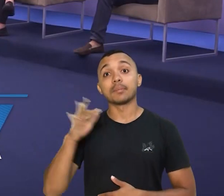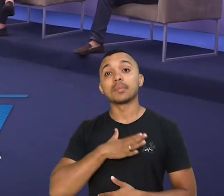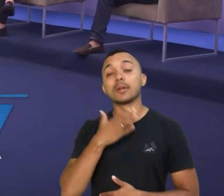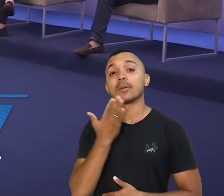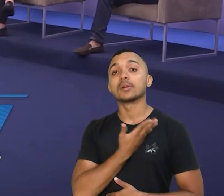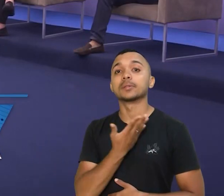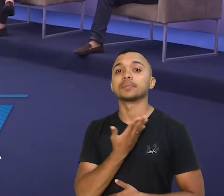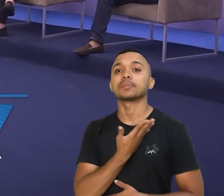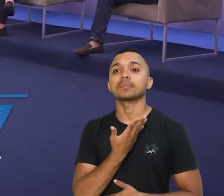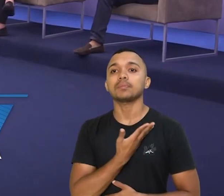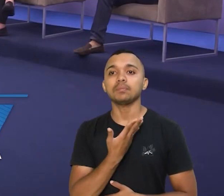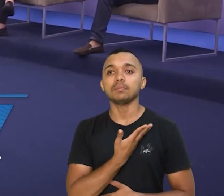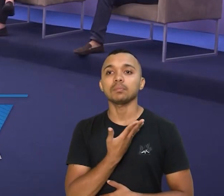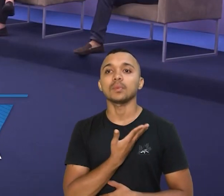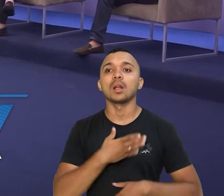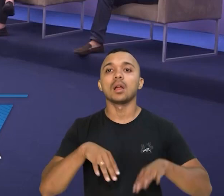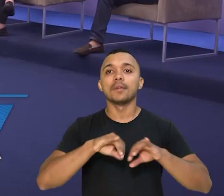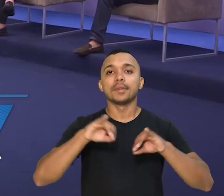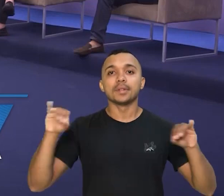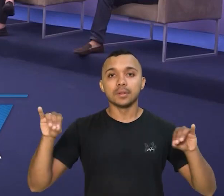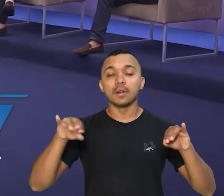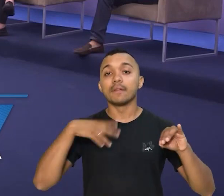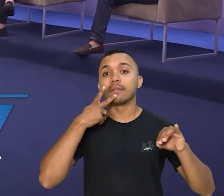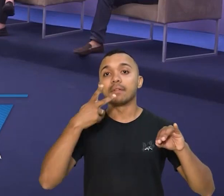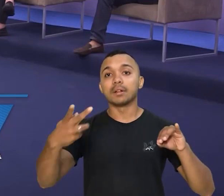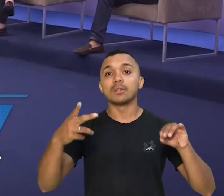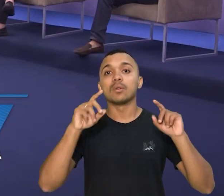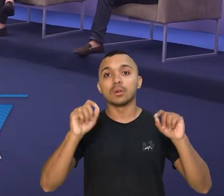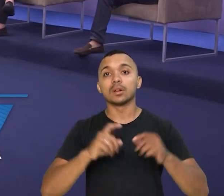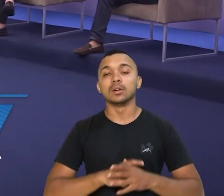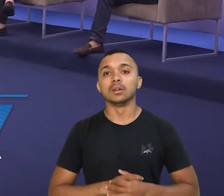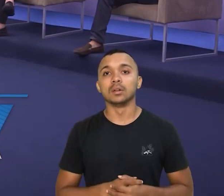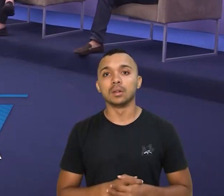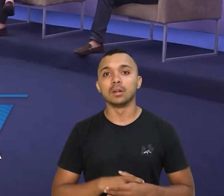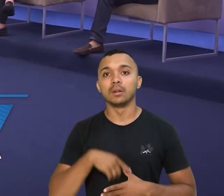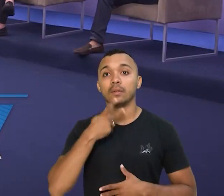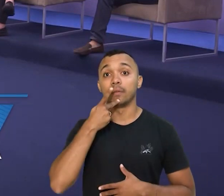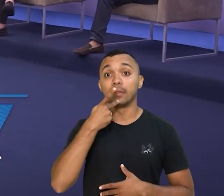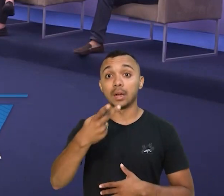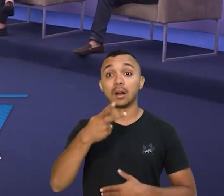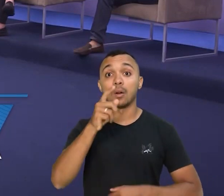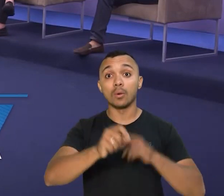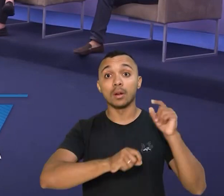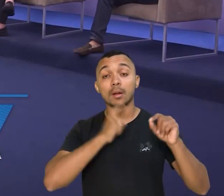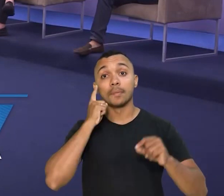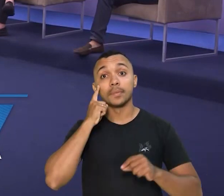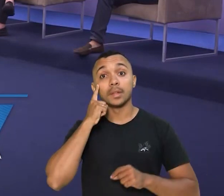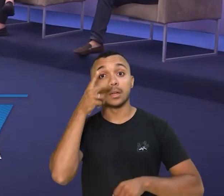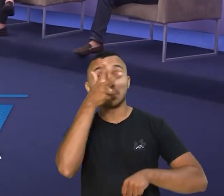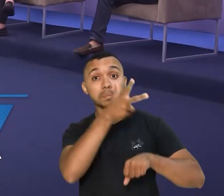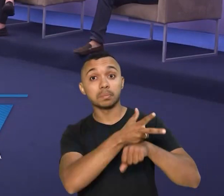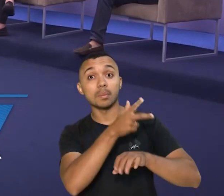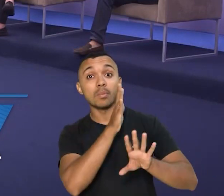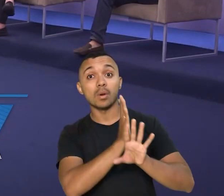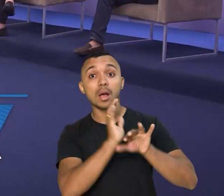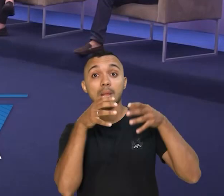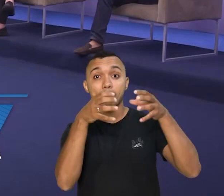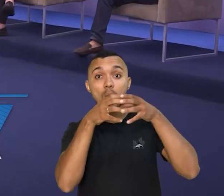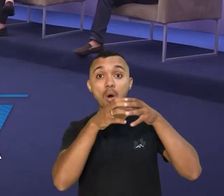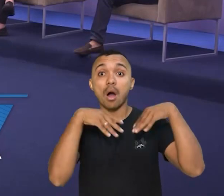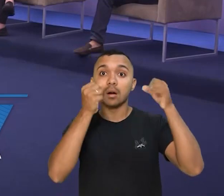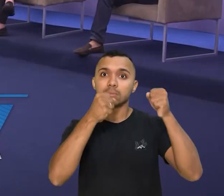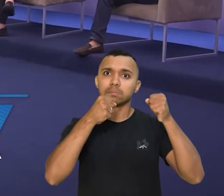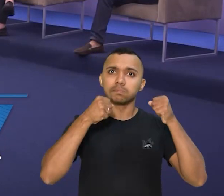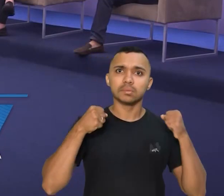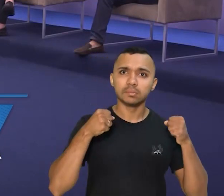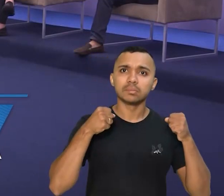Ele achou que foi choque? Não, ele justificou isso. Disse que pegou a bola, né? Que eles interpretaram o fato dele ter ido de cabeça na bola e ter tirado antes